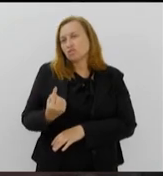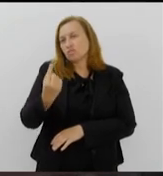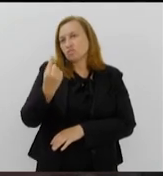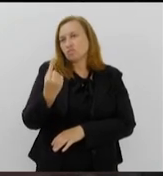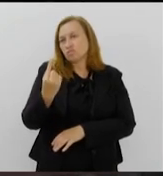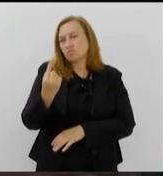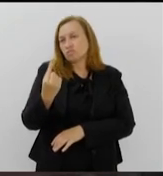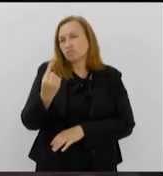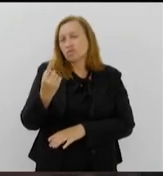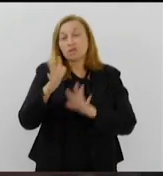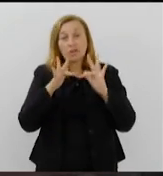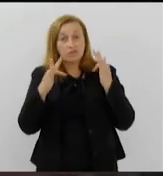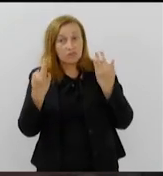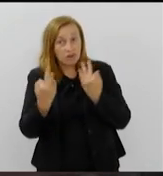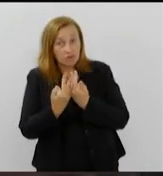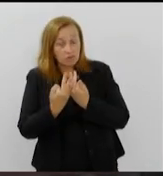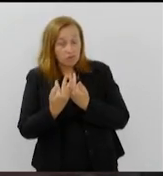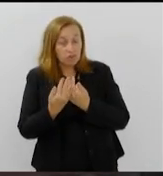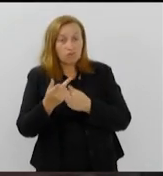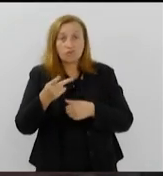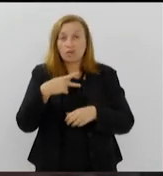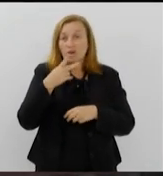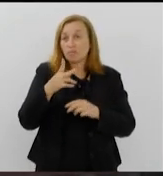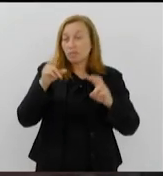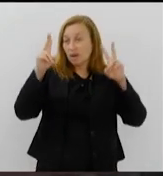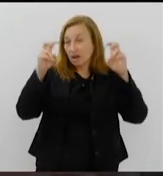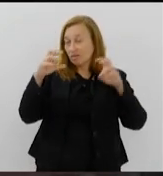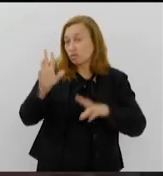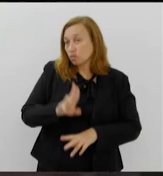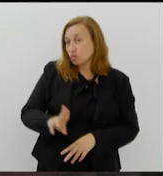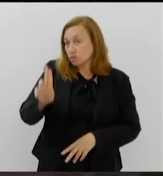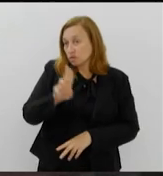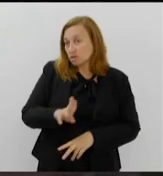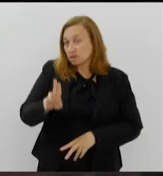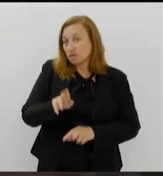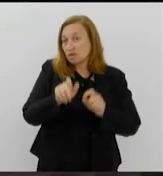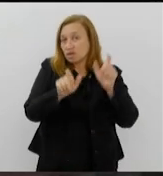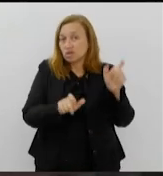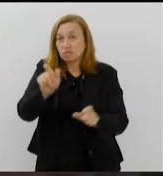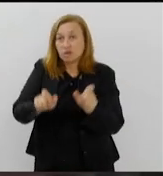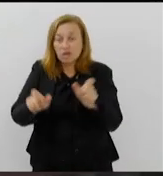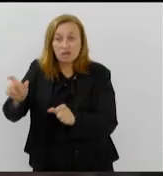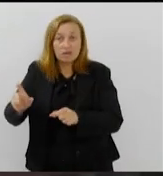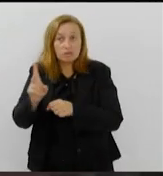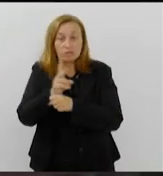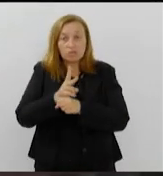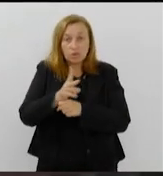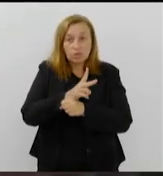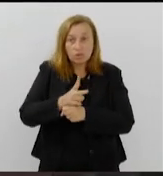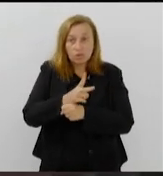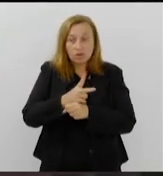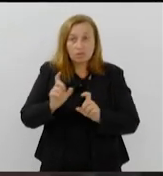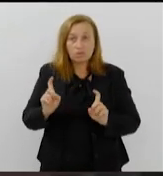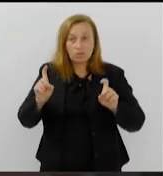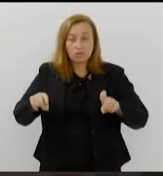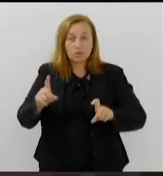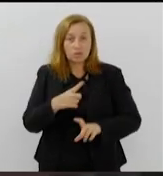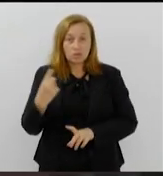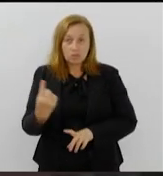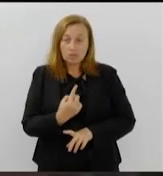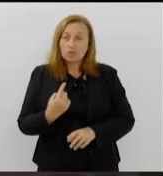aqui, que foi o termo utilizado pelas pessoas que procuraram o nosso gabinete.